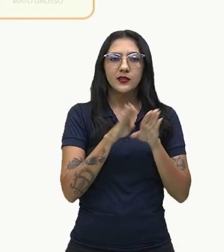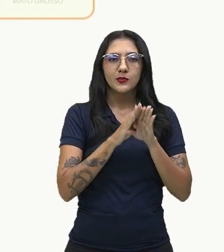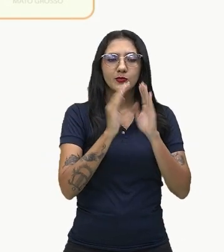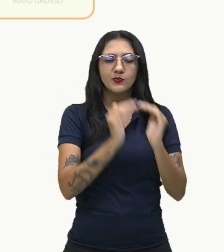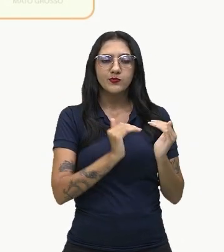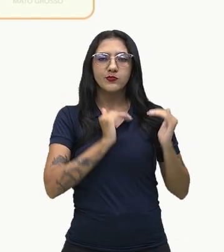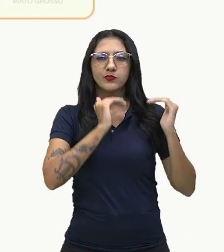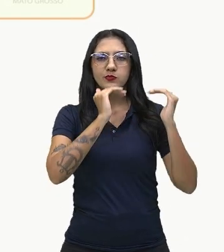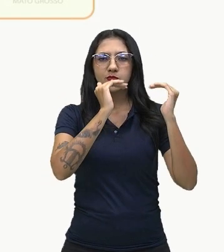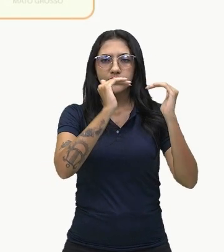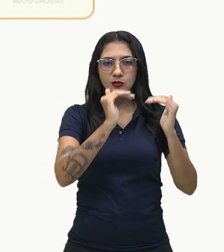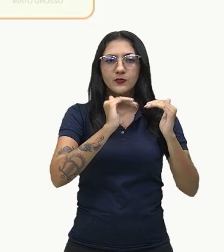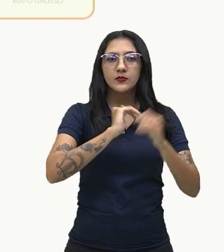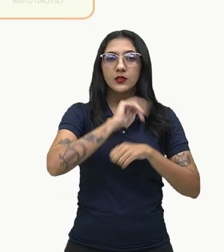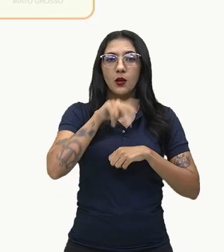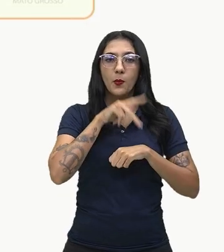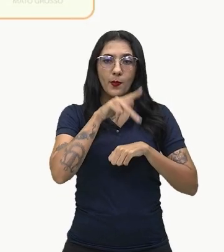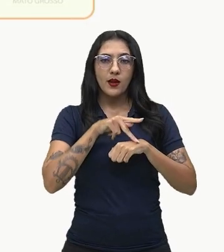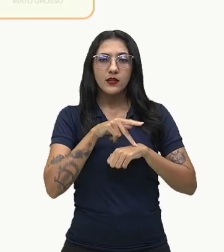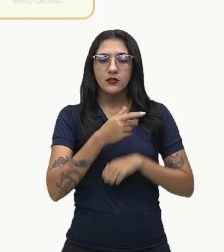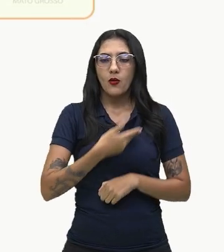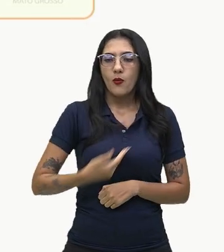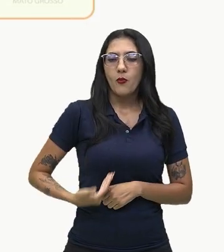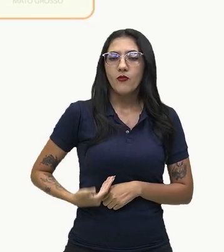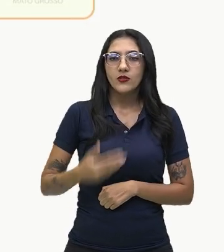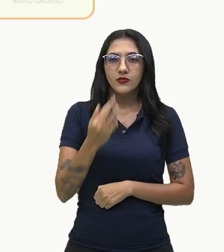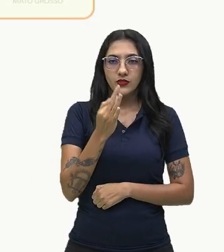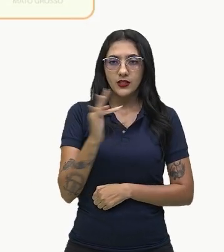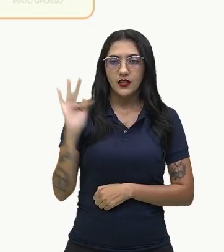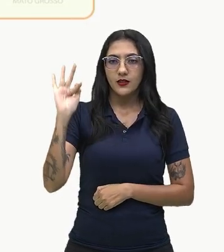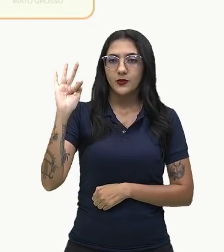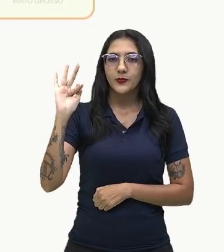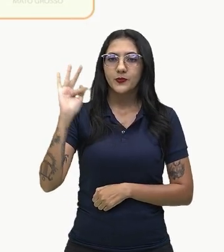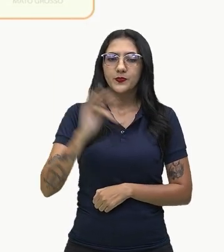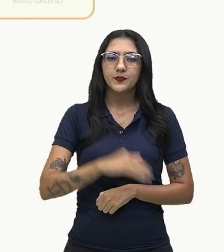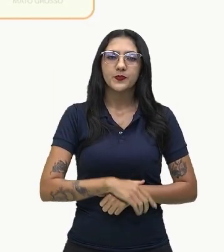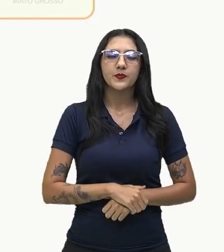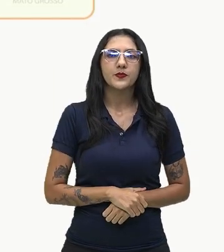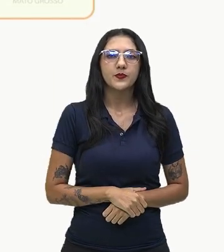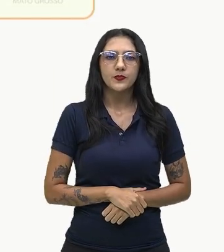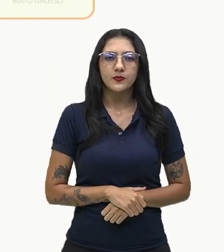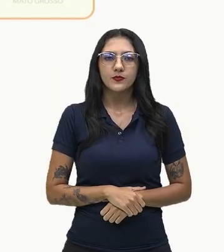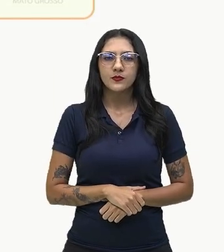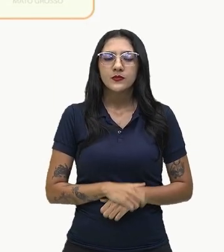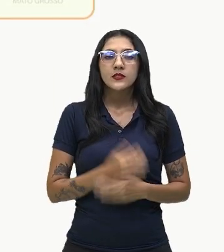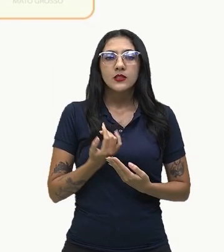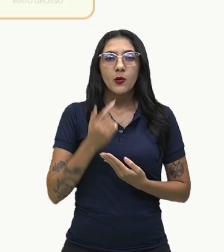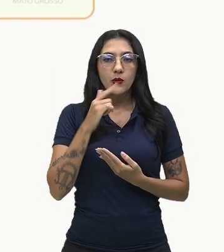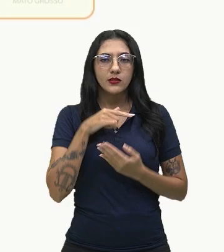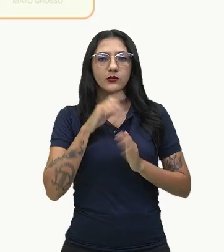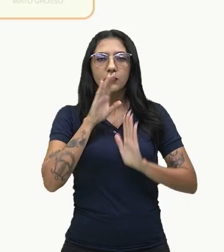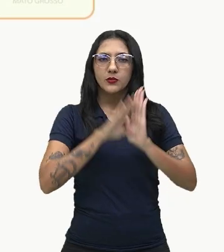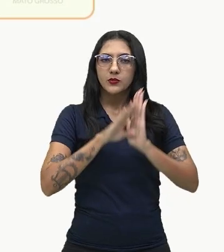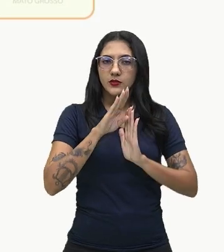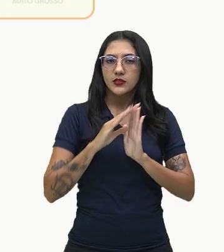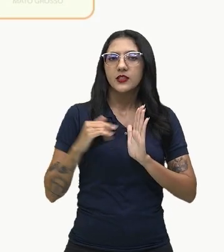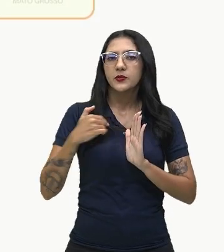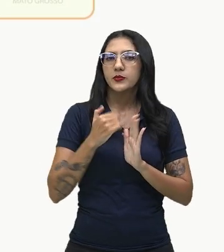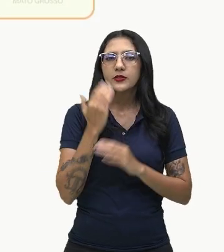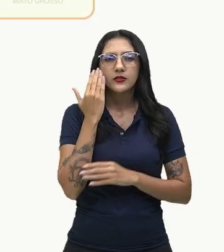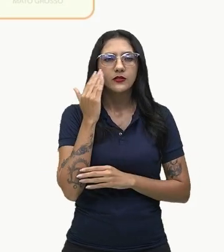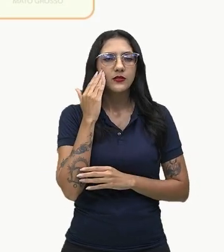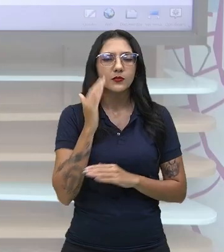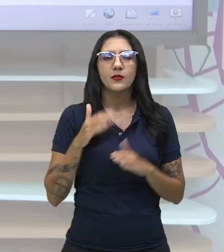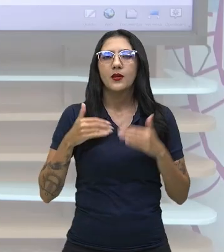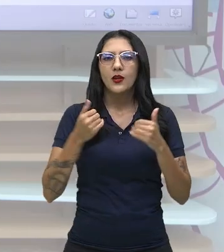quem administra o país é o governo federal, tá bom? Então, esse é o conceito aí para a gente entender de